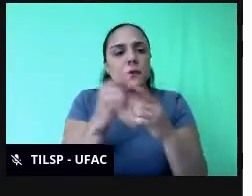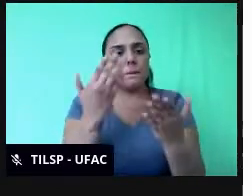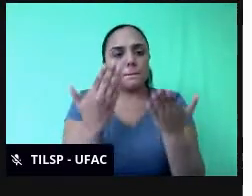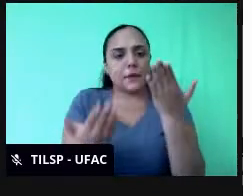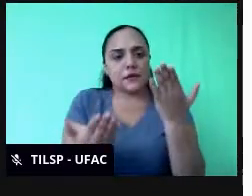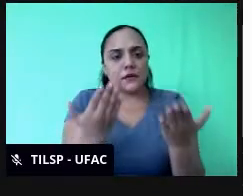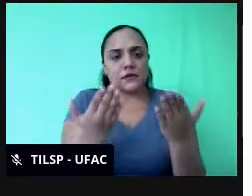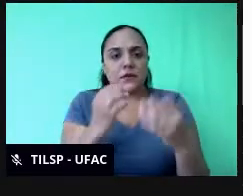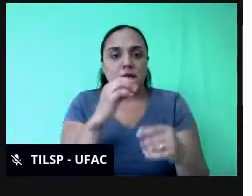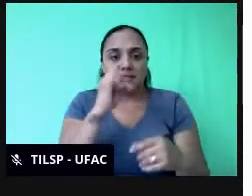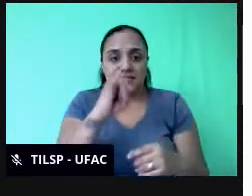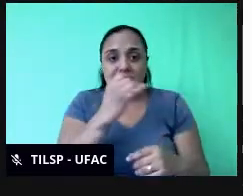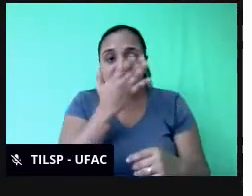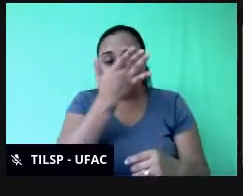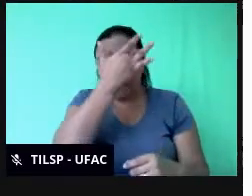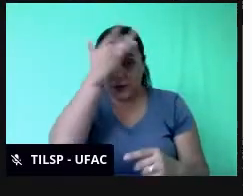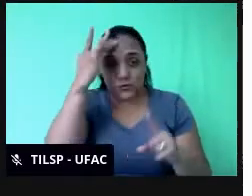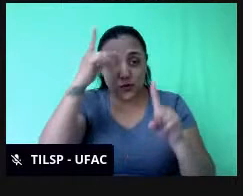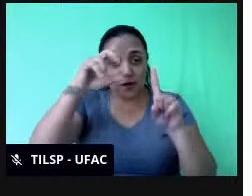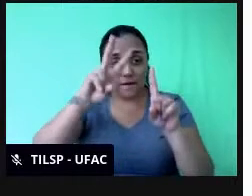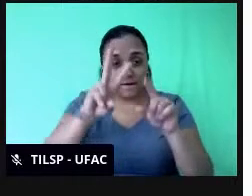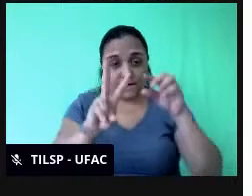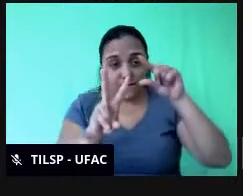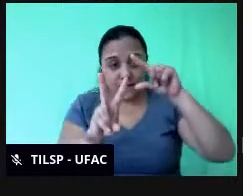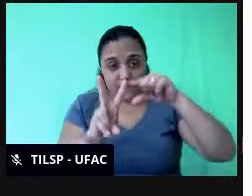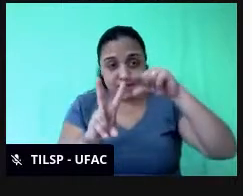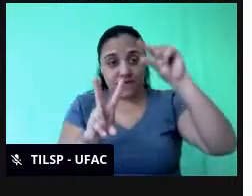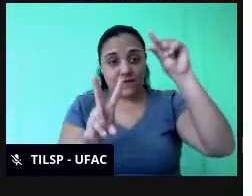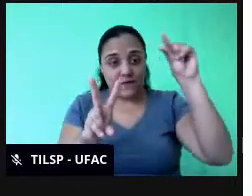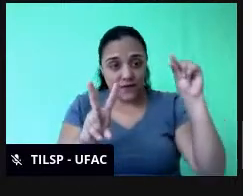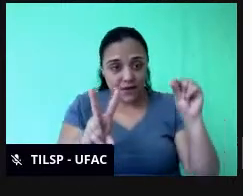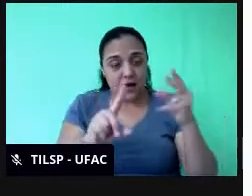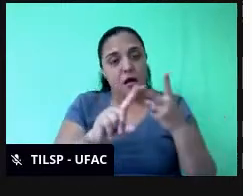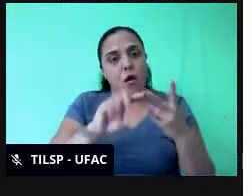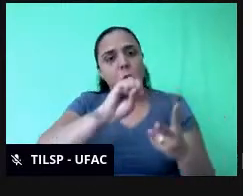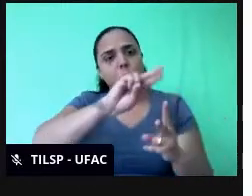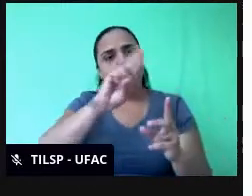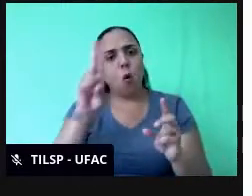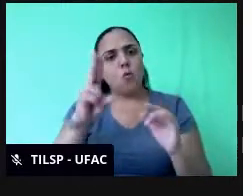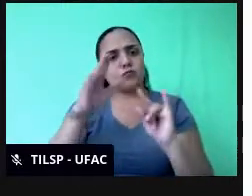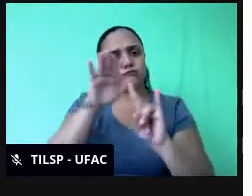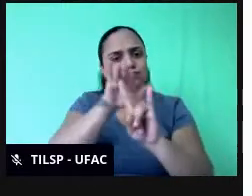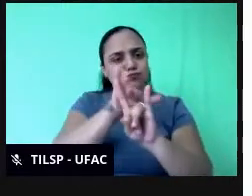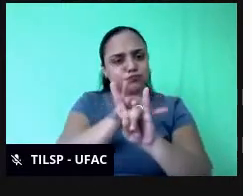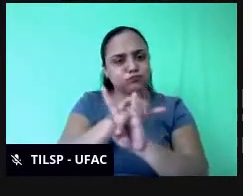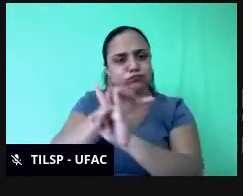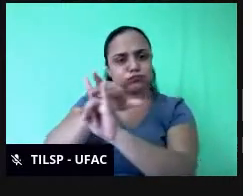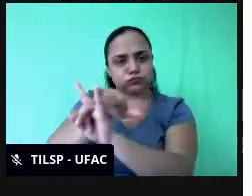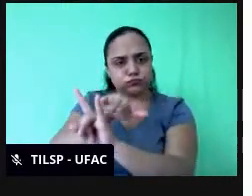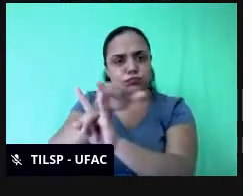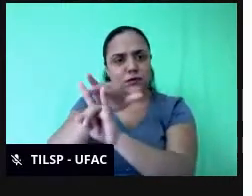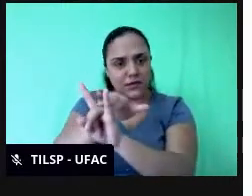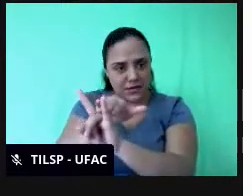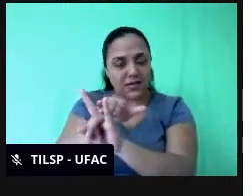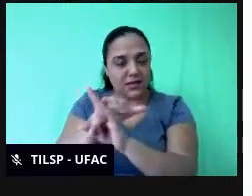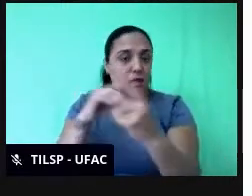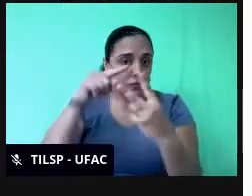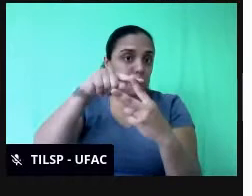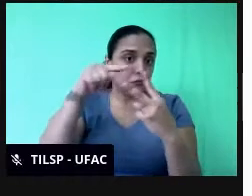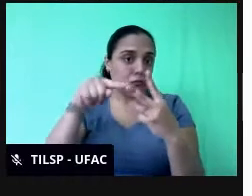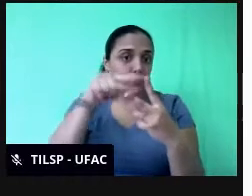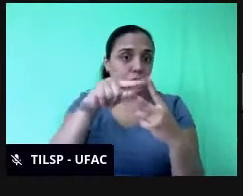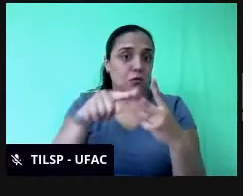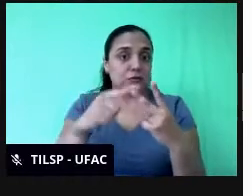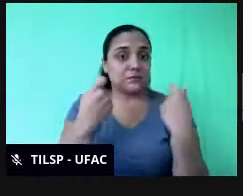atletas veganos, também vegetarianos, a recomendação é de 0,5 a 1,5 gramas de lipídios